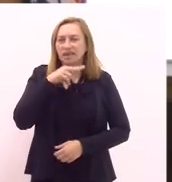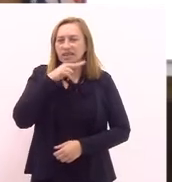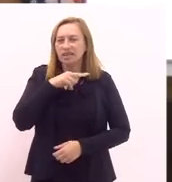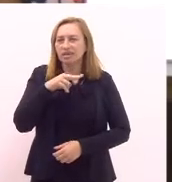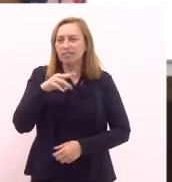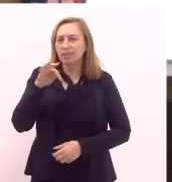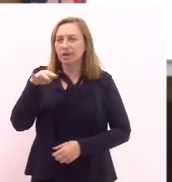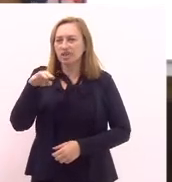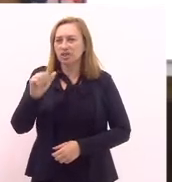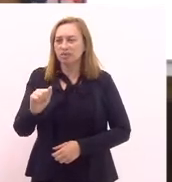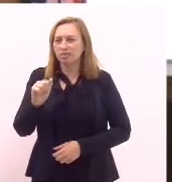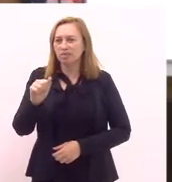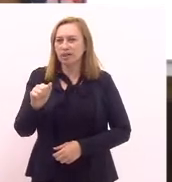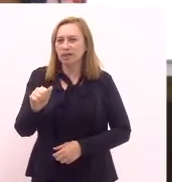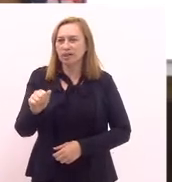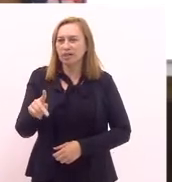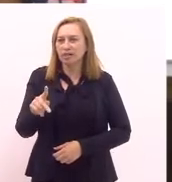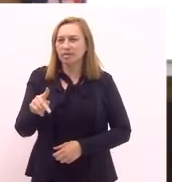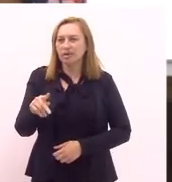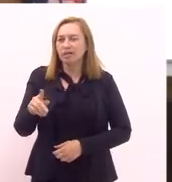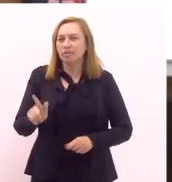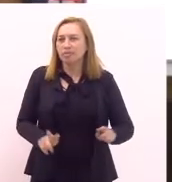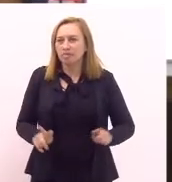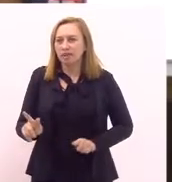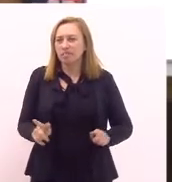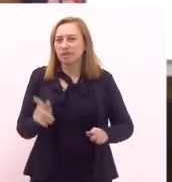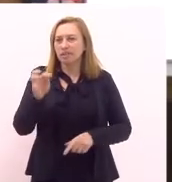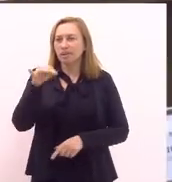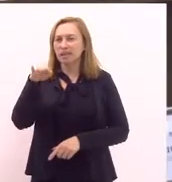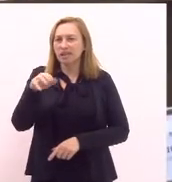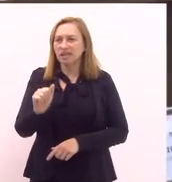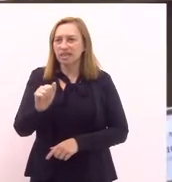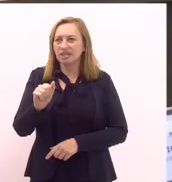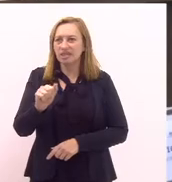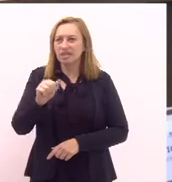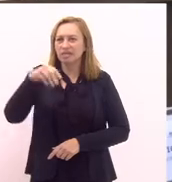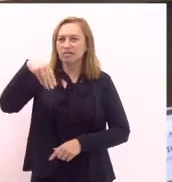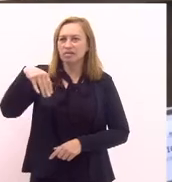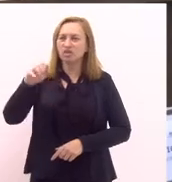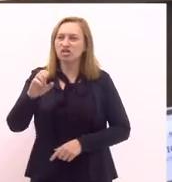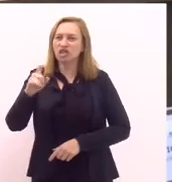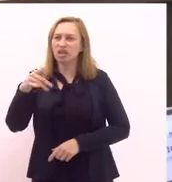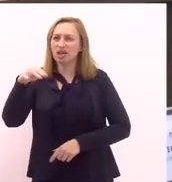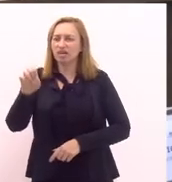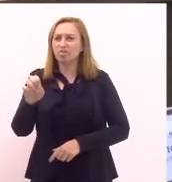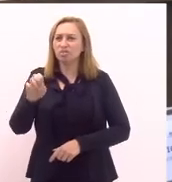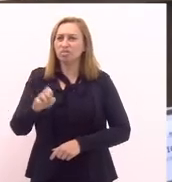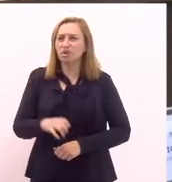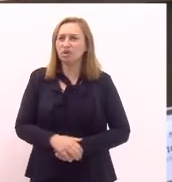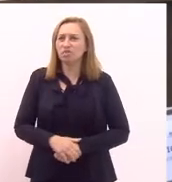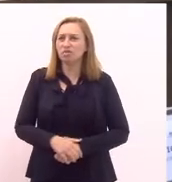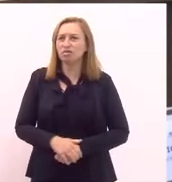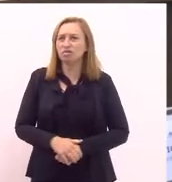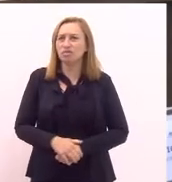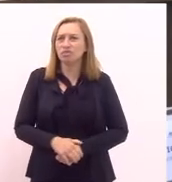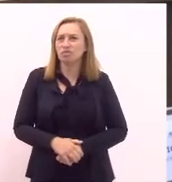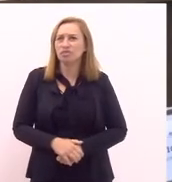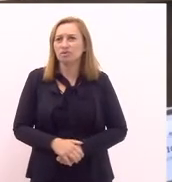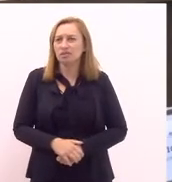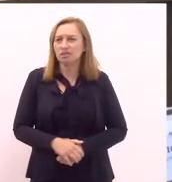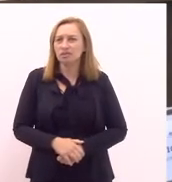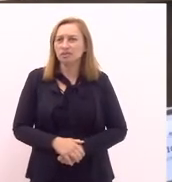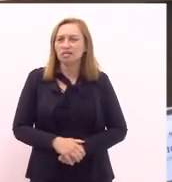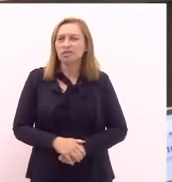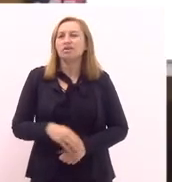Gaspar prima da da nossa Benedita Michele de Souza nora da nossa querida Benedita